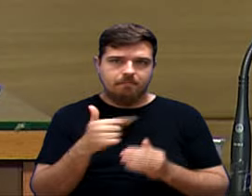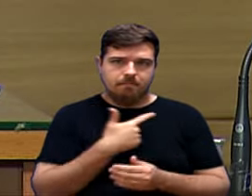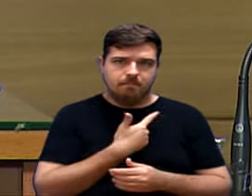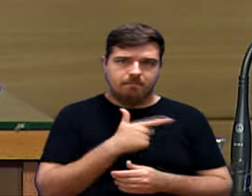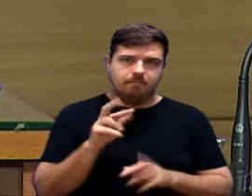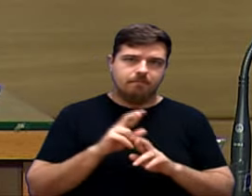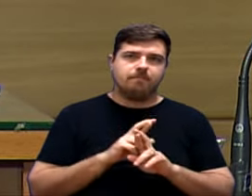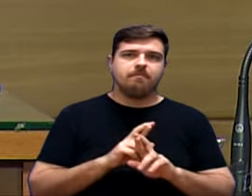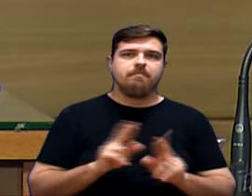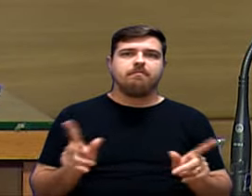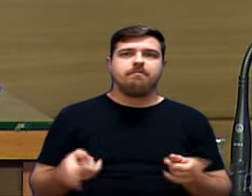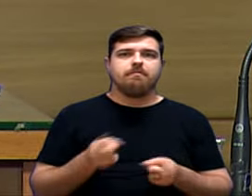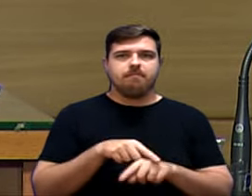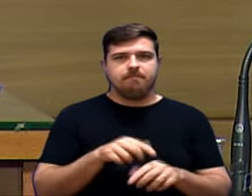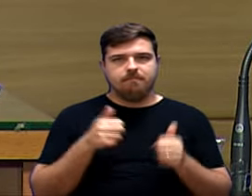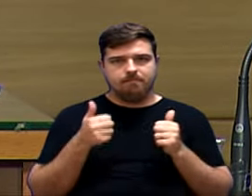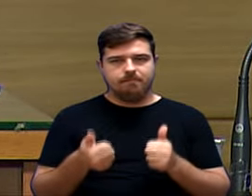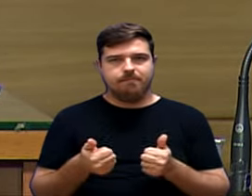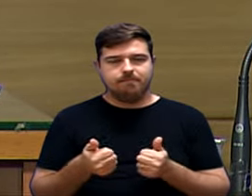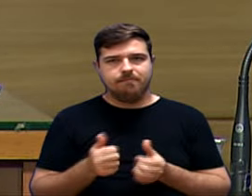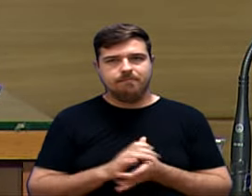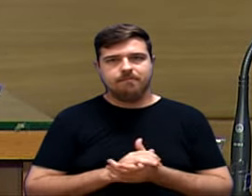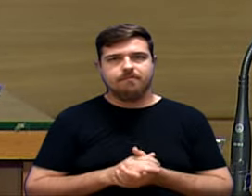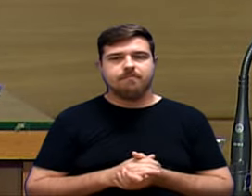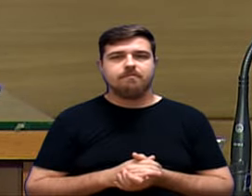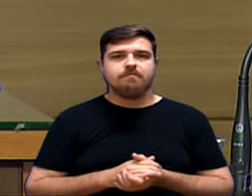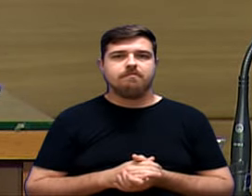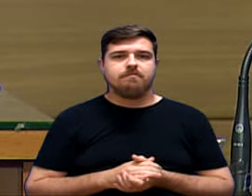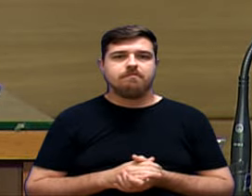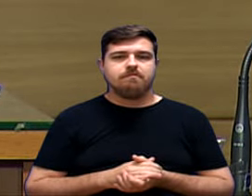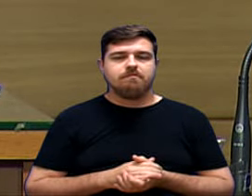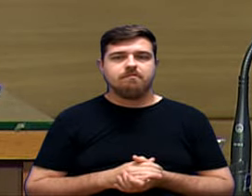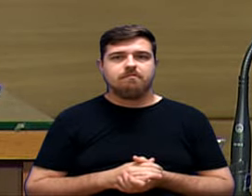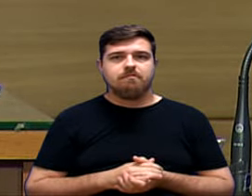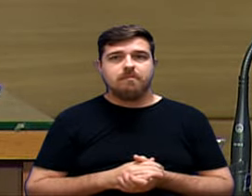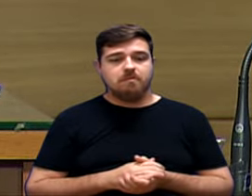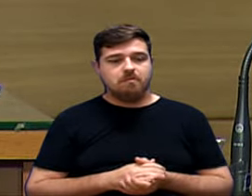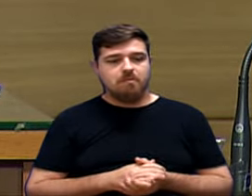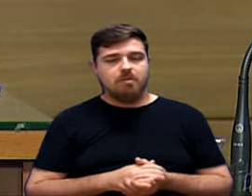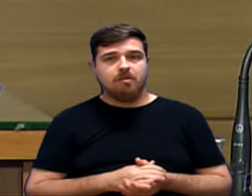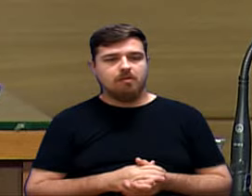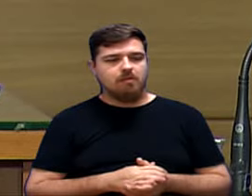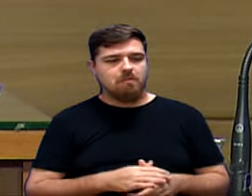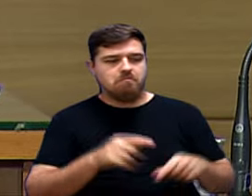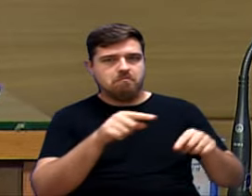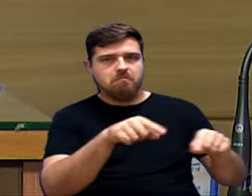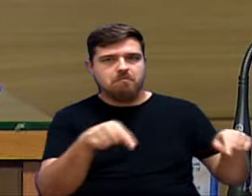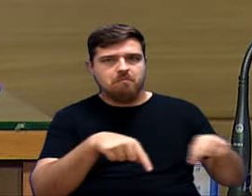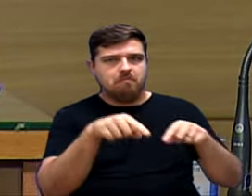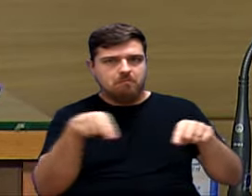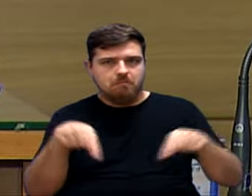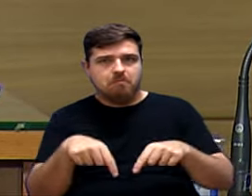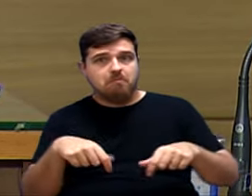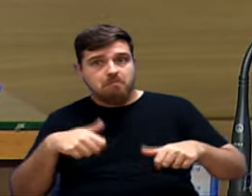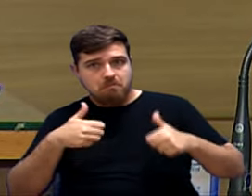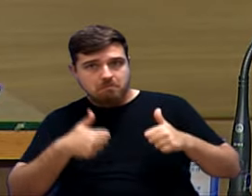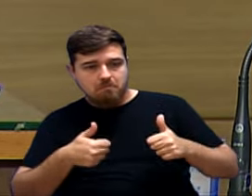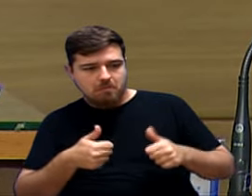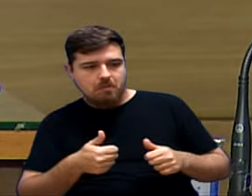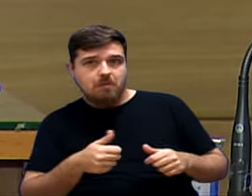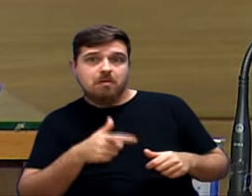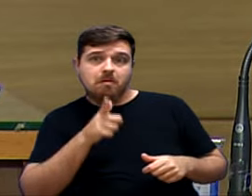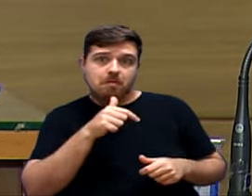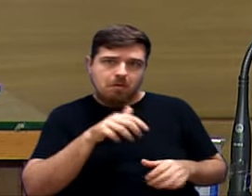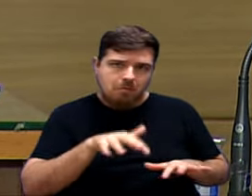é justamente ao contrário eh definir as áreas alagadas com soluções baseadas no plano diretor de